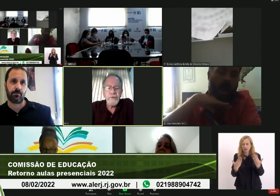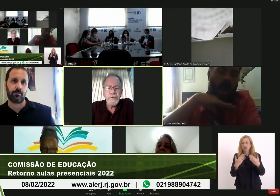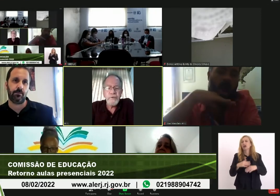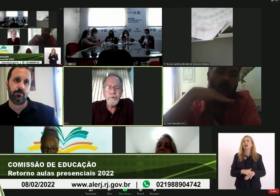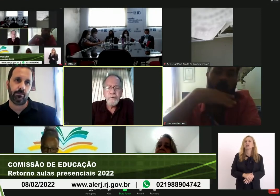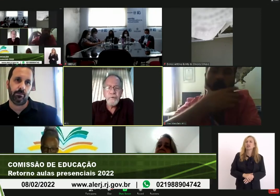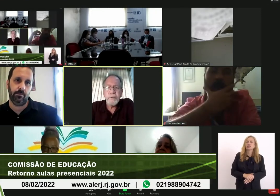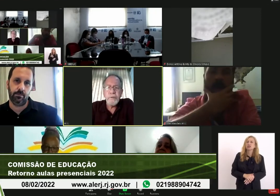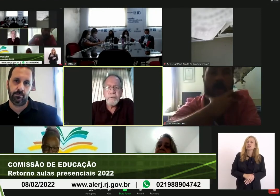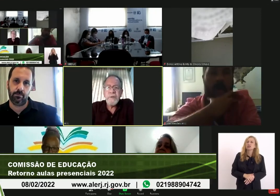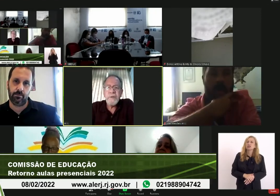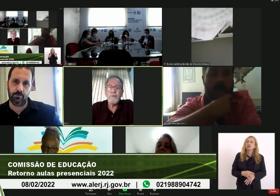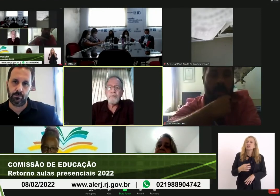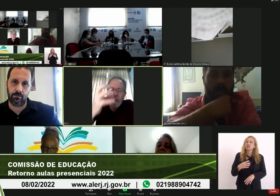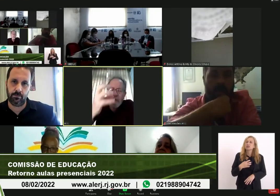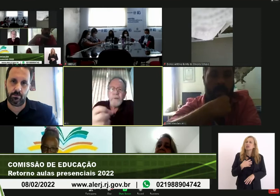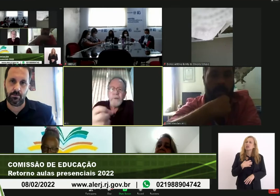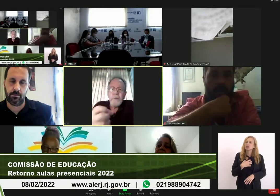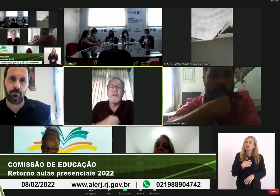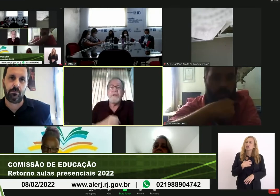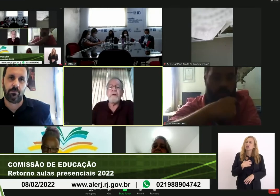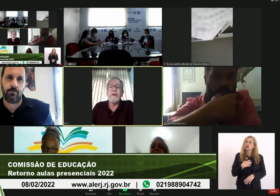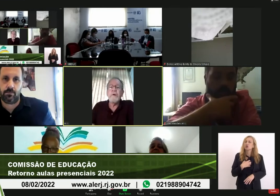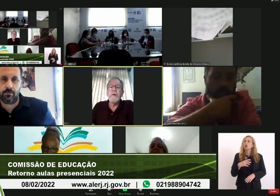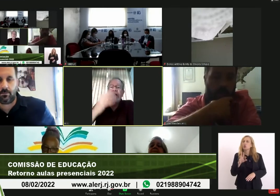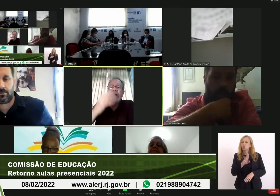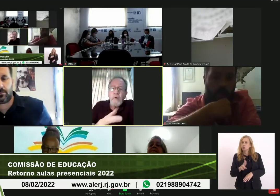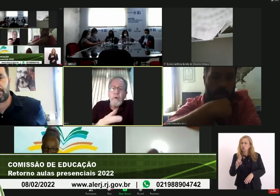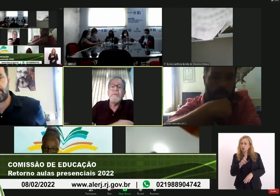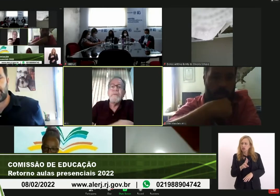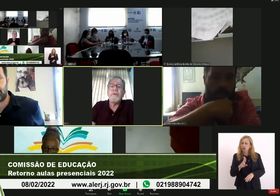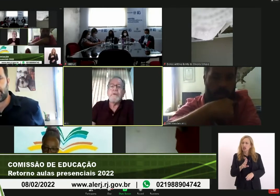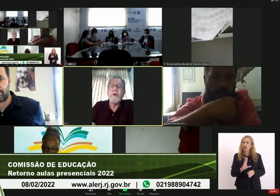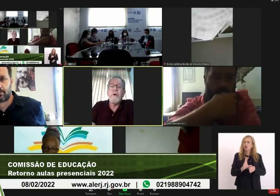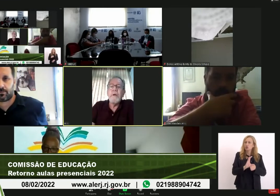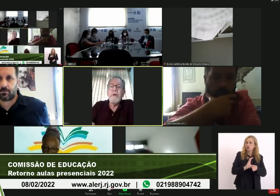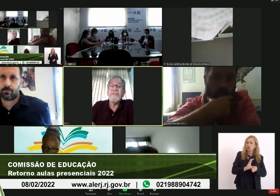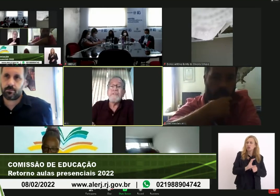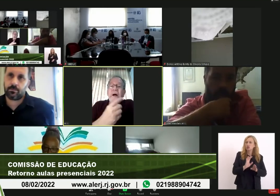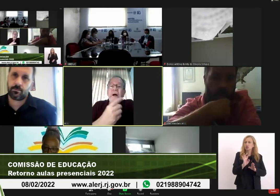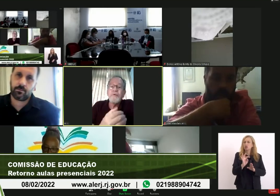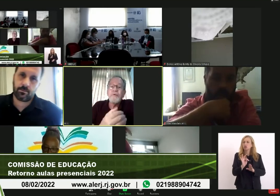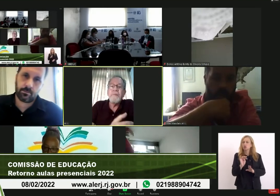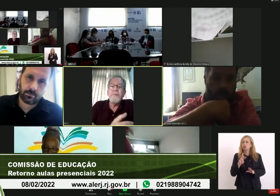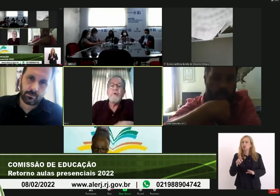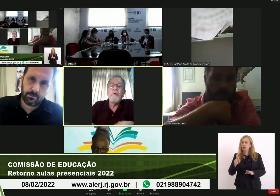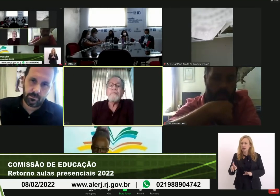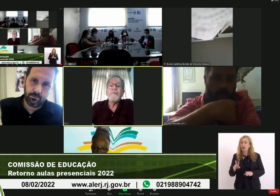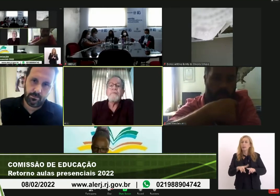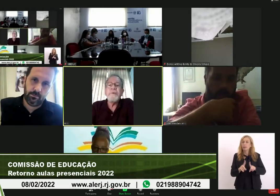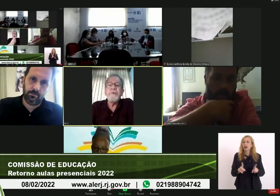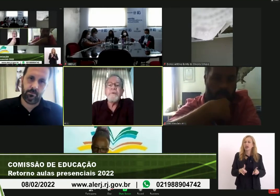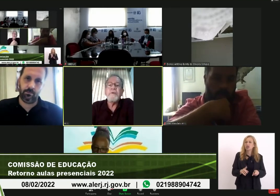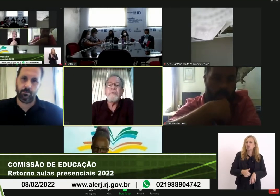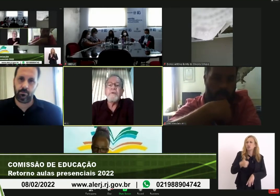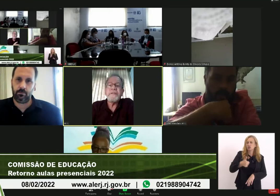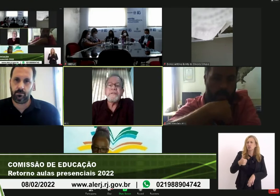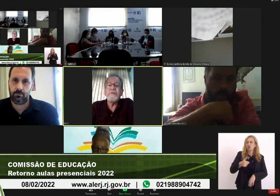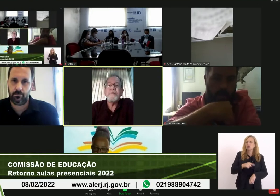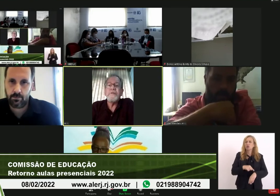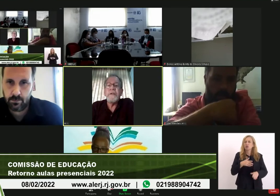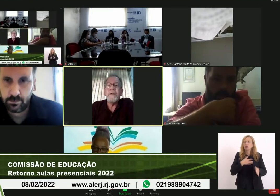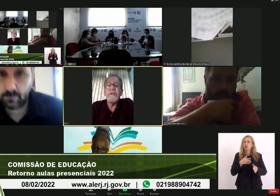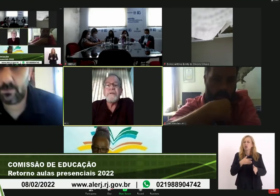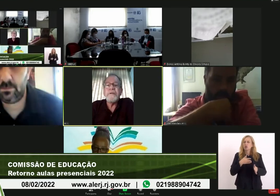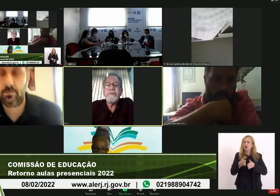no sentido de usar conselho tutelar, usar o acompanhamento da escola, mas jamais, num primeiro momento, impedir que o acesso à